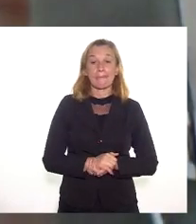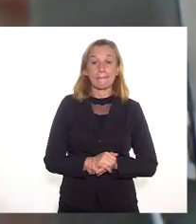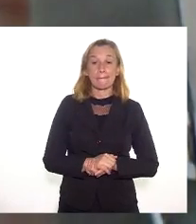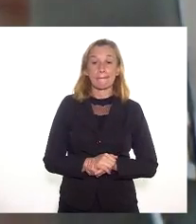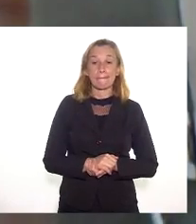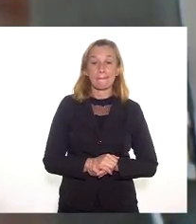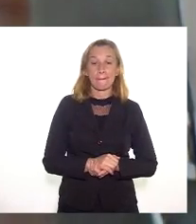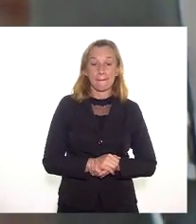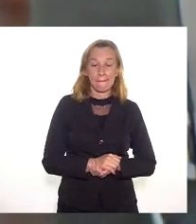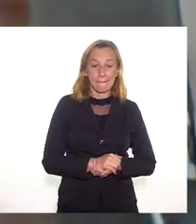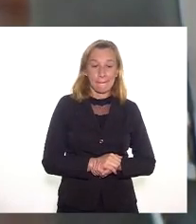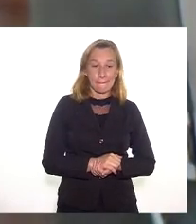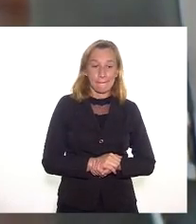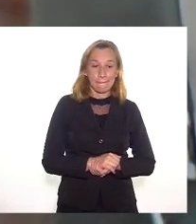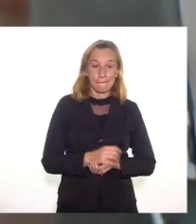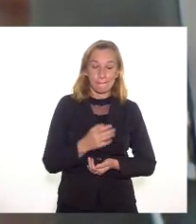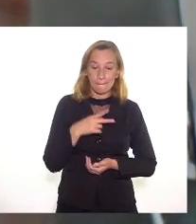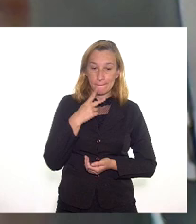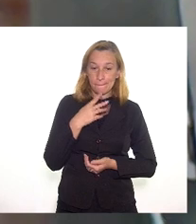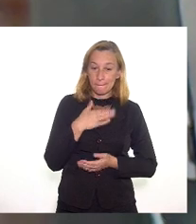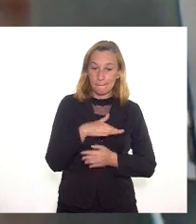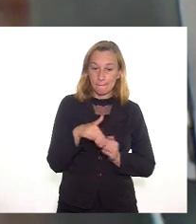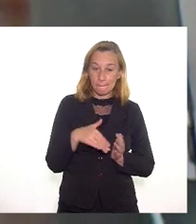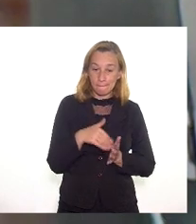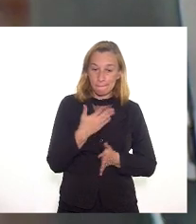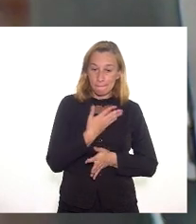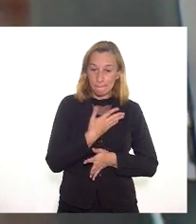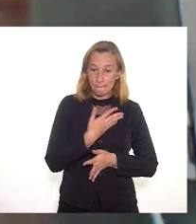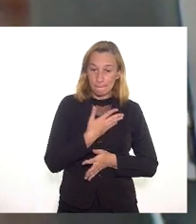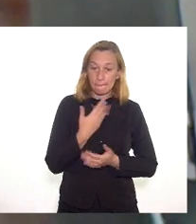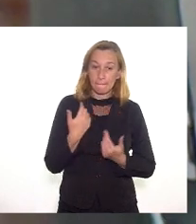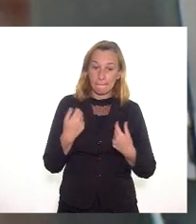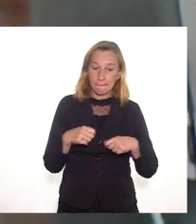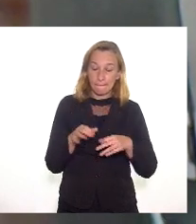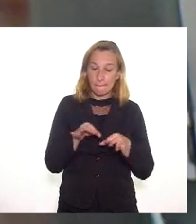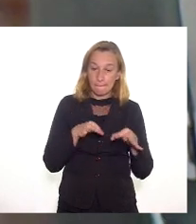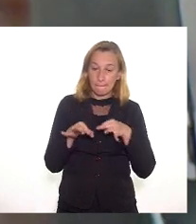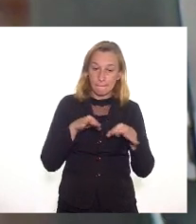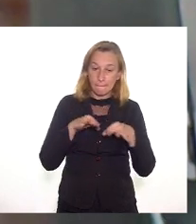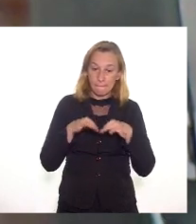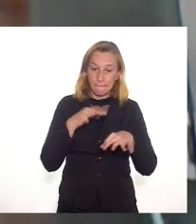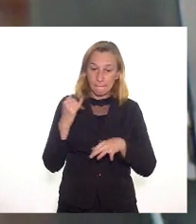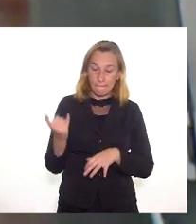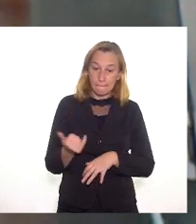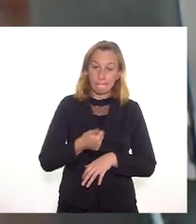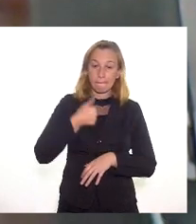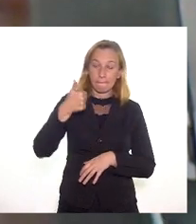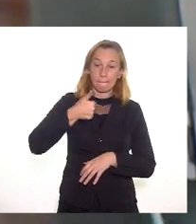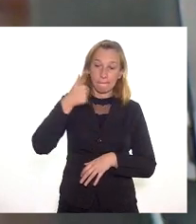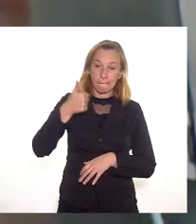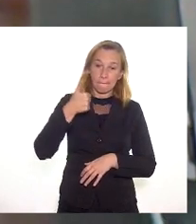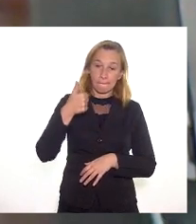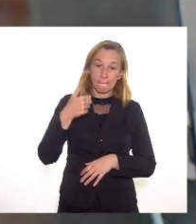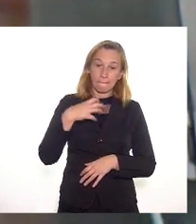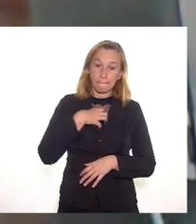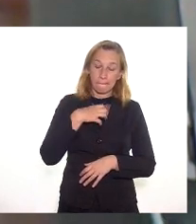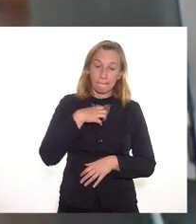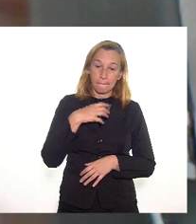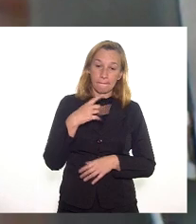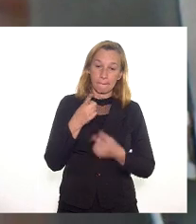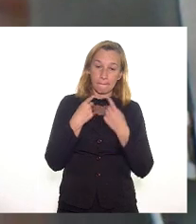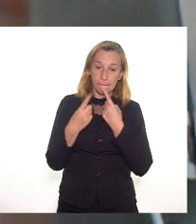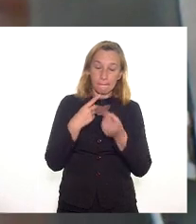Então, eu queria muito dizer a todos os meus pares que nós temos que nos organizar melhor no sentido de debater determinados assuntos.